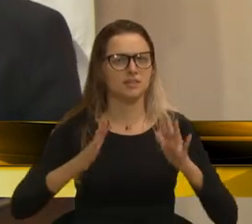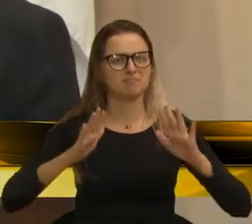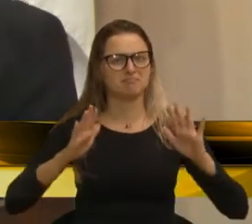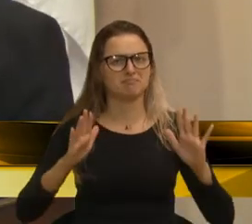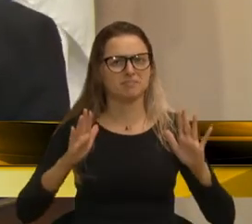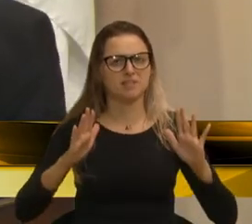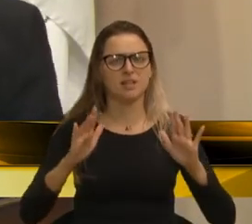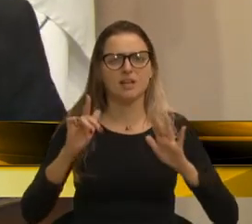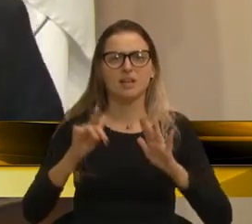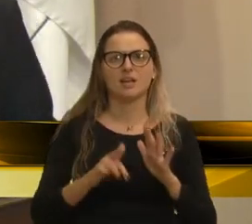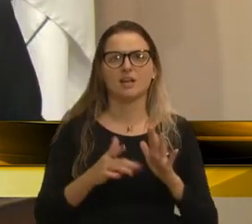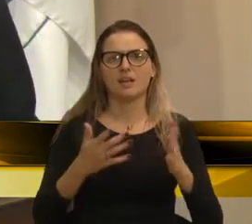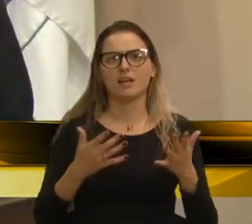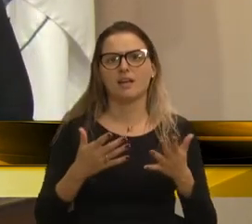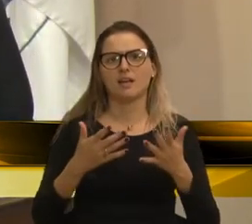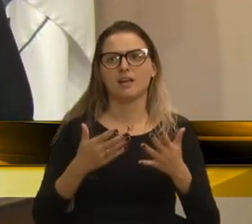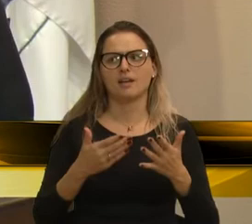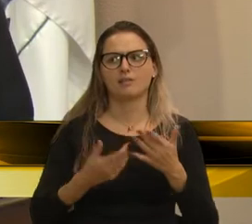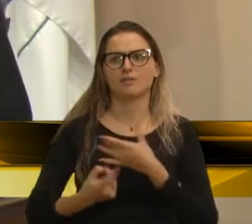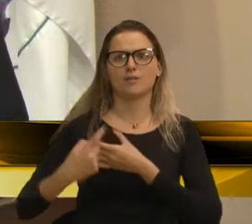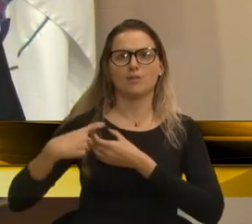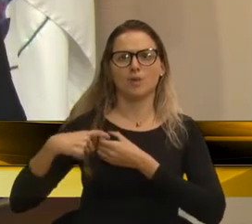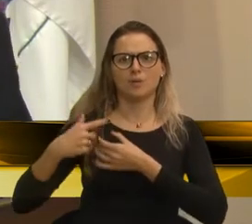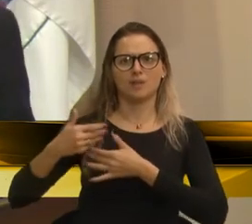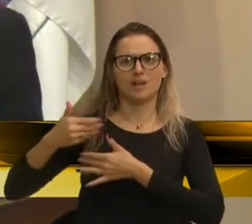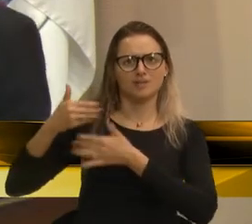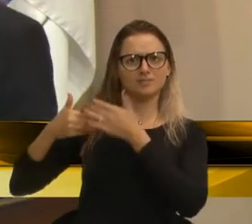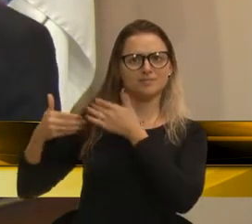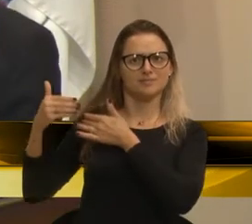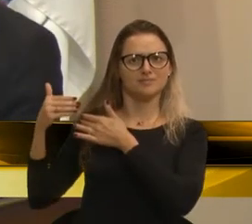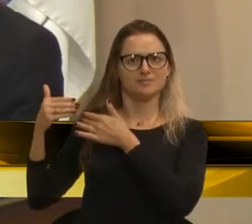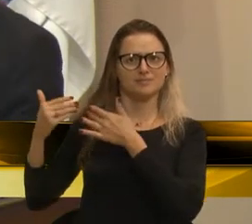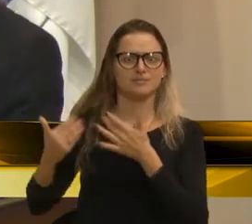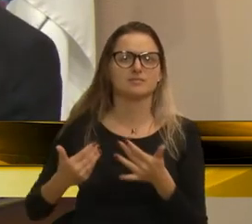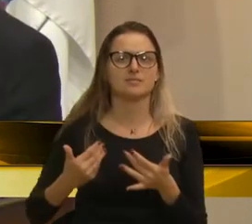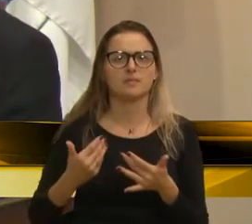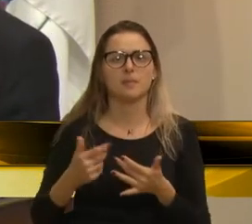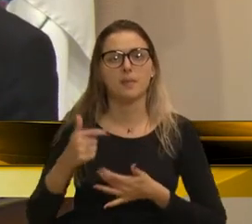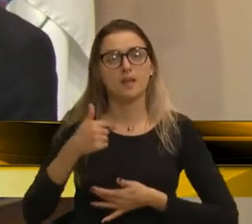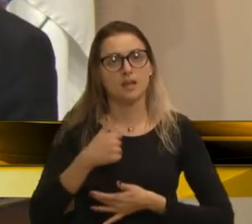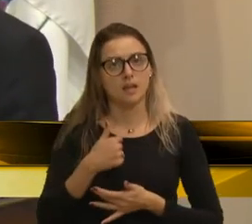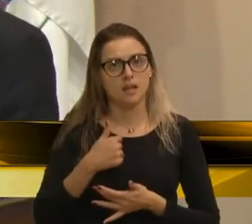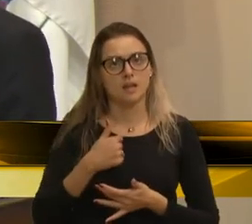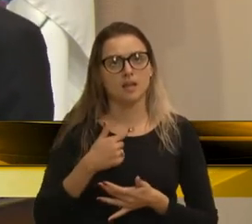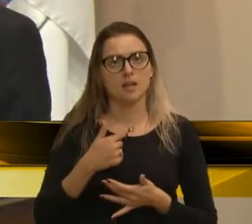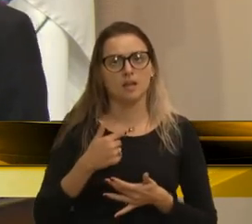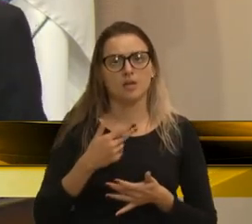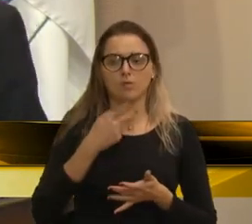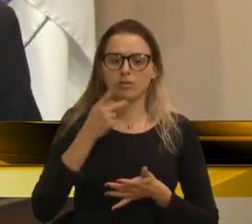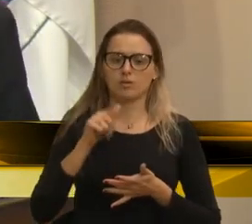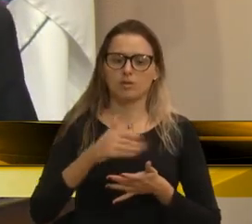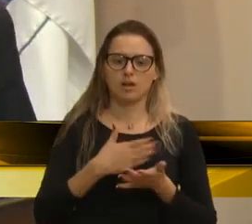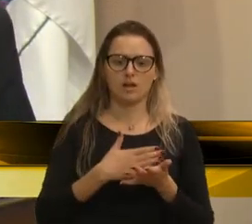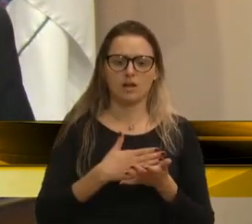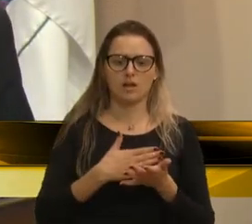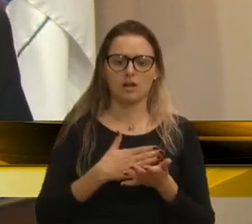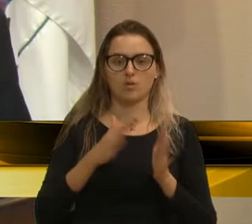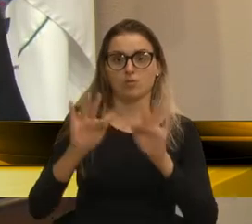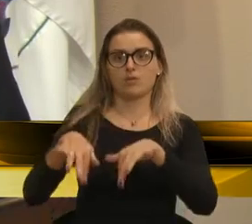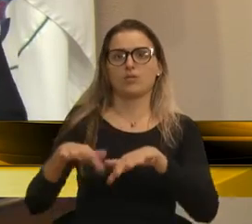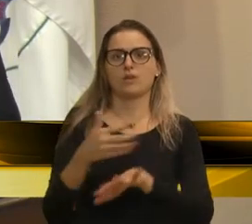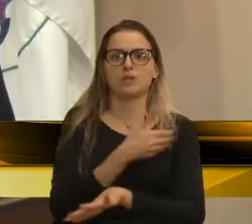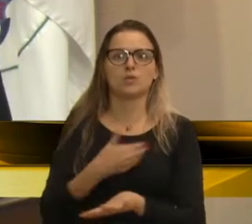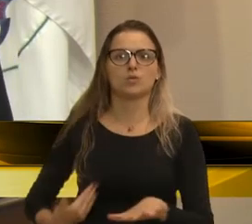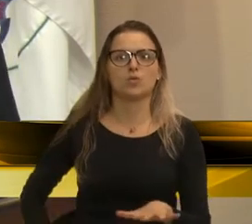o legítimo passo para trás. E eu considero o início do fim do governo Guerra. É